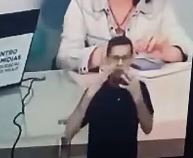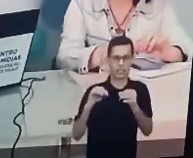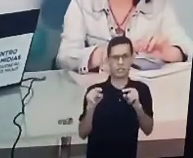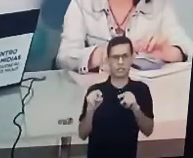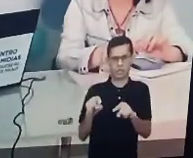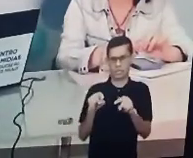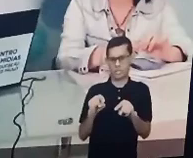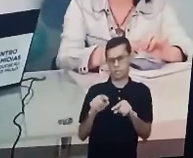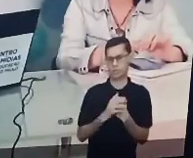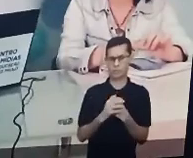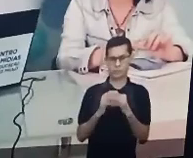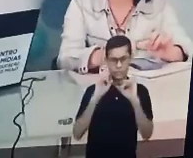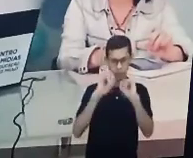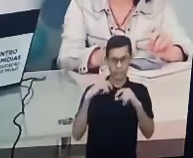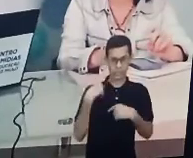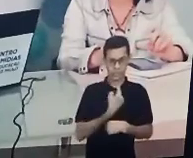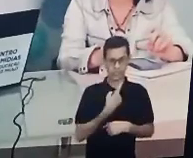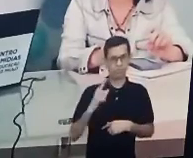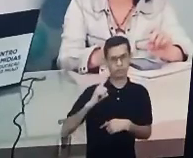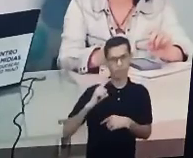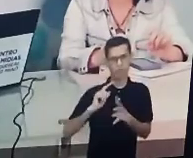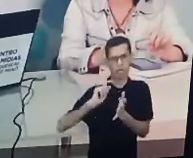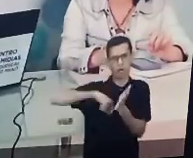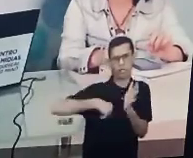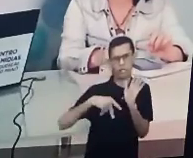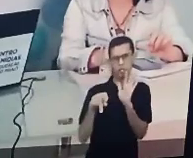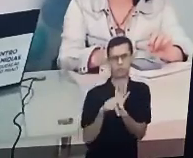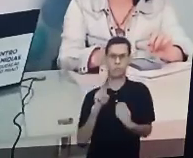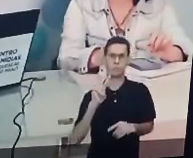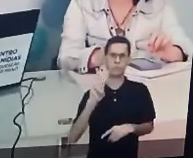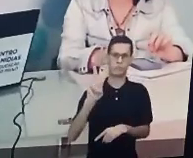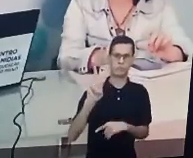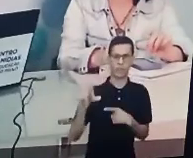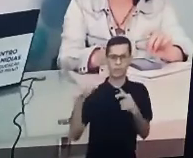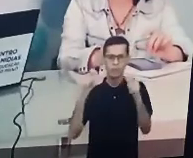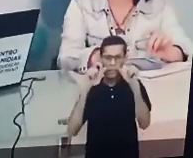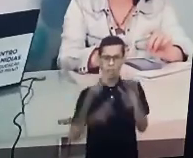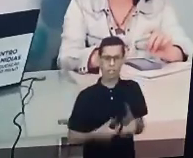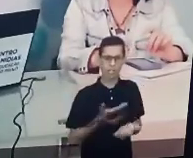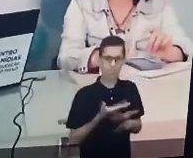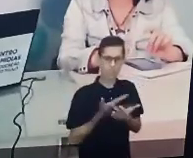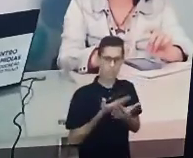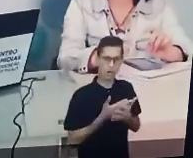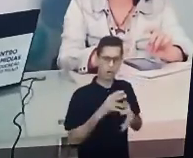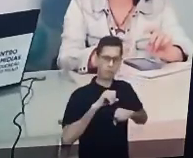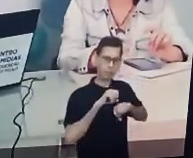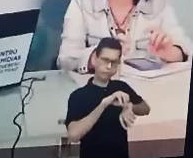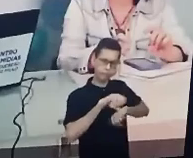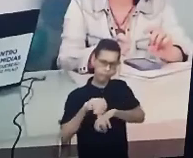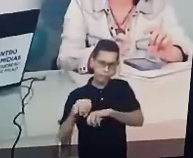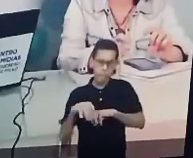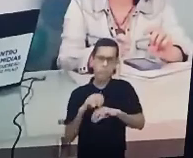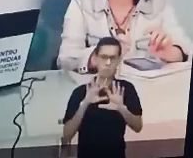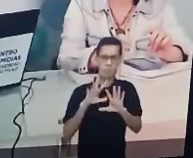isso. Quando a gente tem um contrato V, que tem interesse de ter aulas atribuídas, tem o V suspenso e